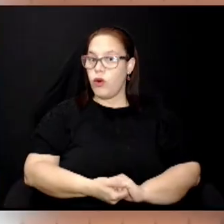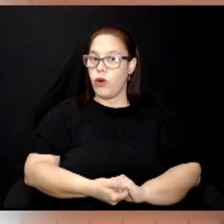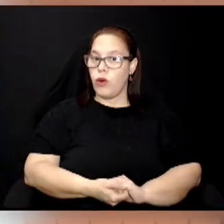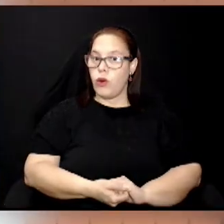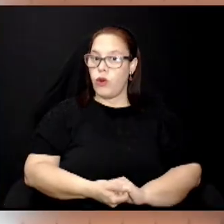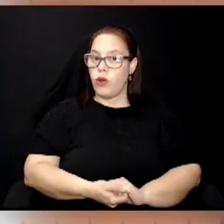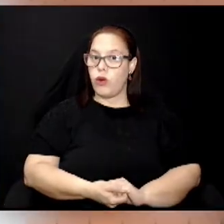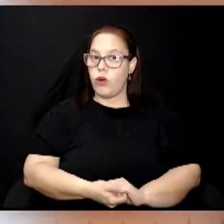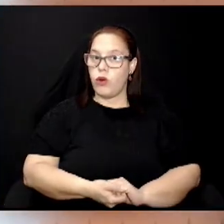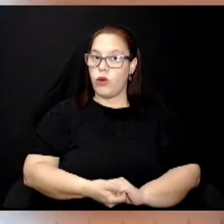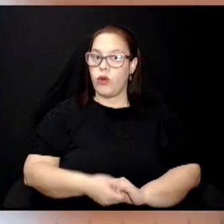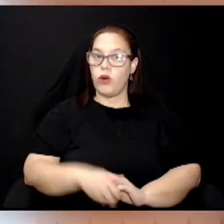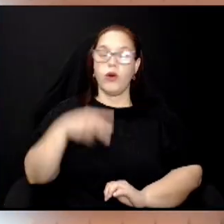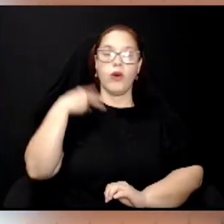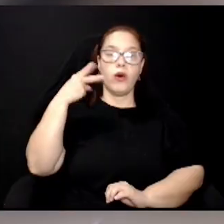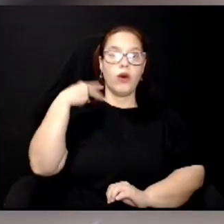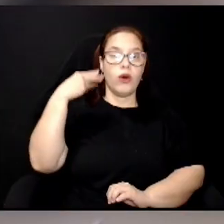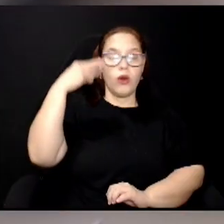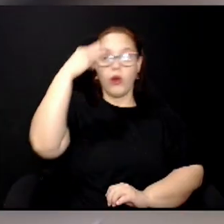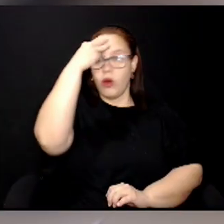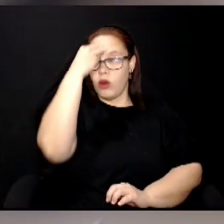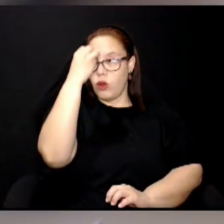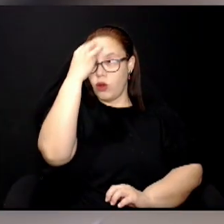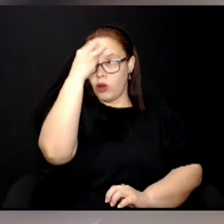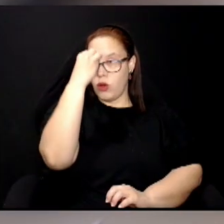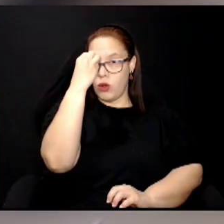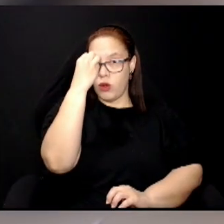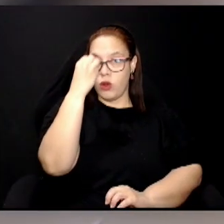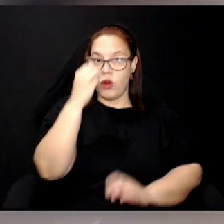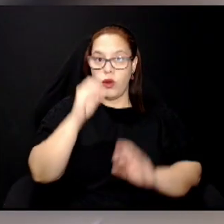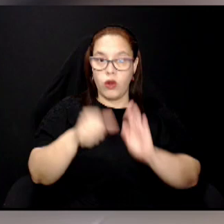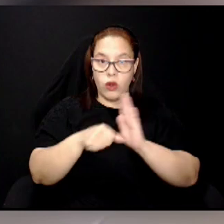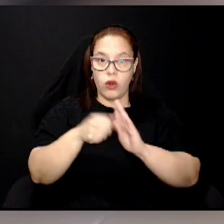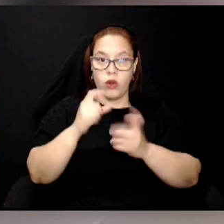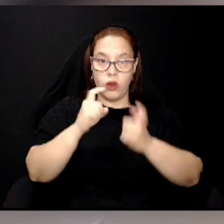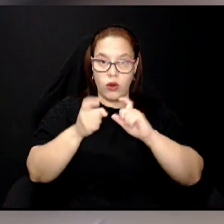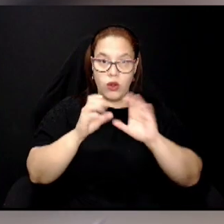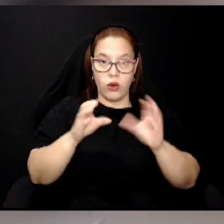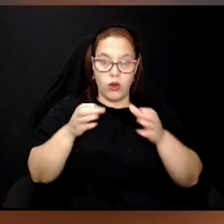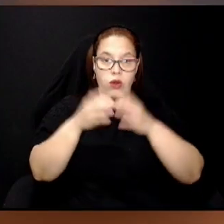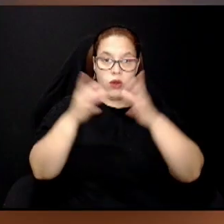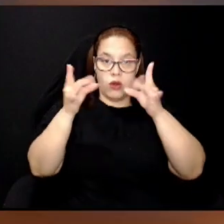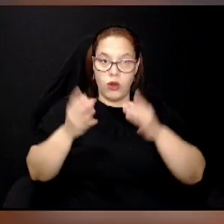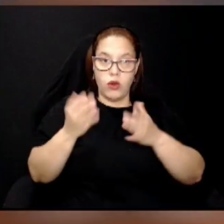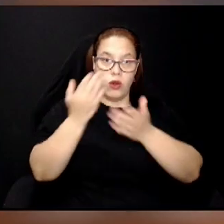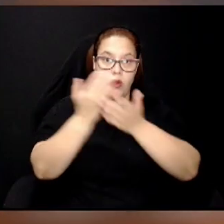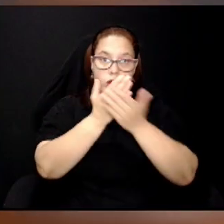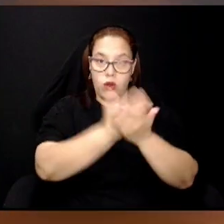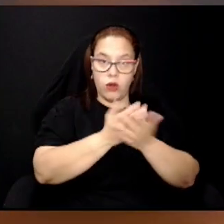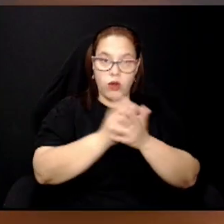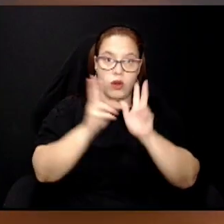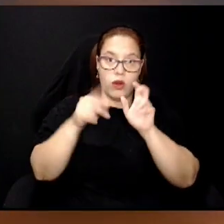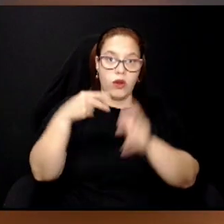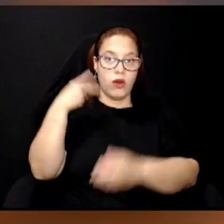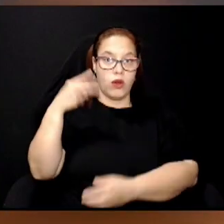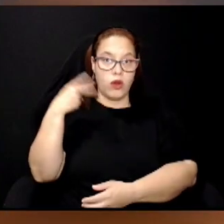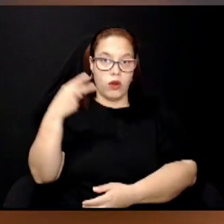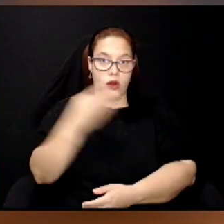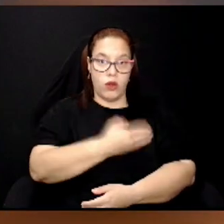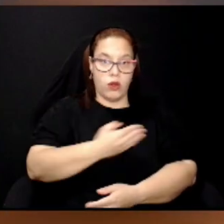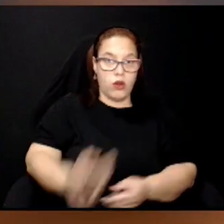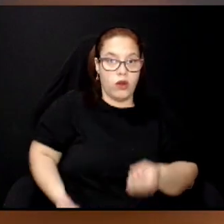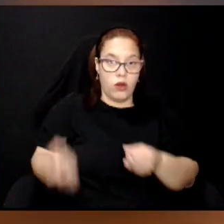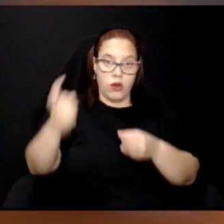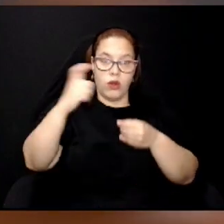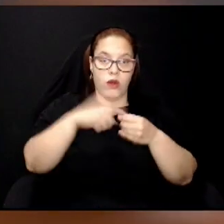Presidida pelo vereador Wagner Romão, a primeira reunião da Comissão Especial de Estudos sobre Políticas Públicas voltadas às